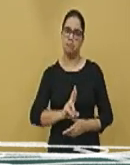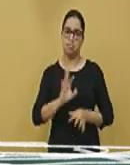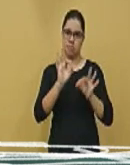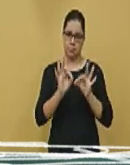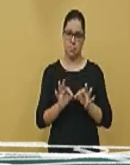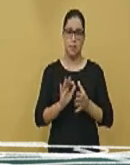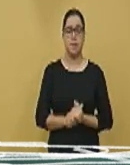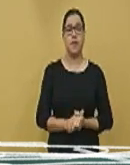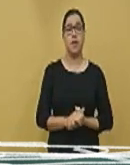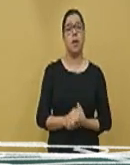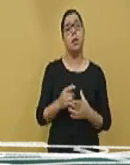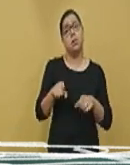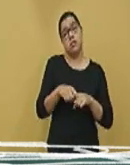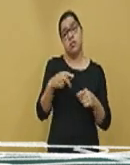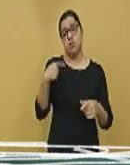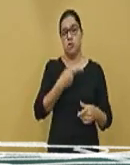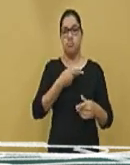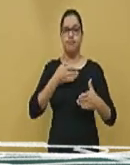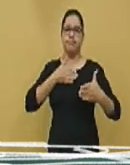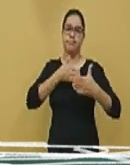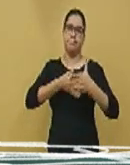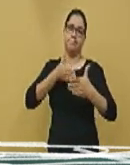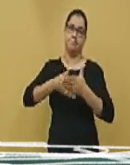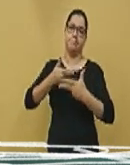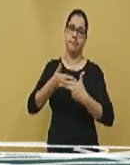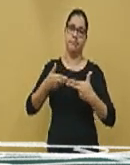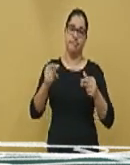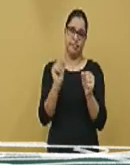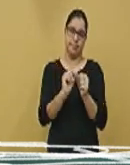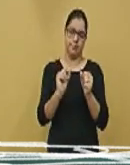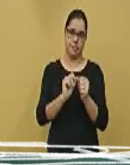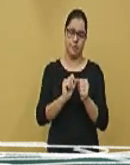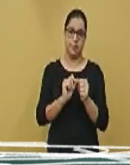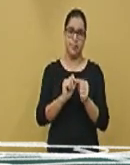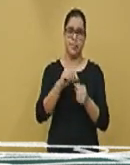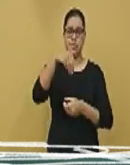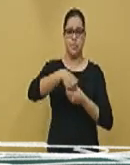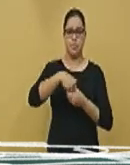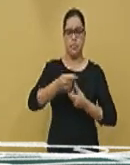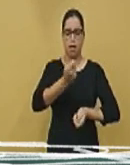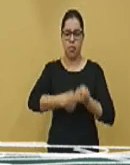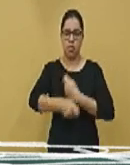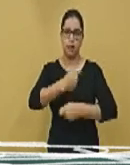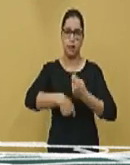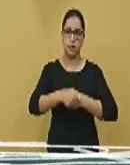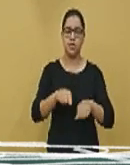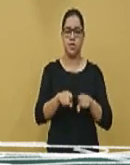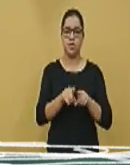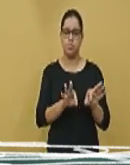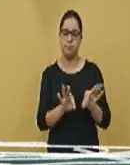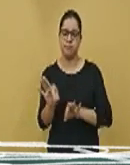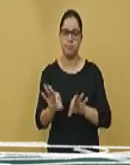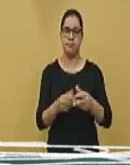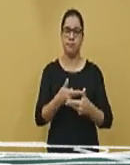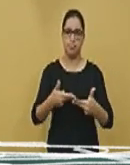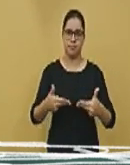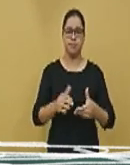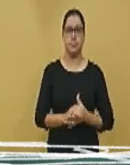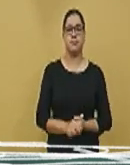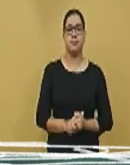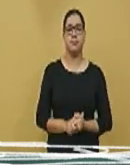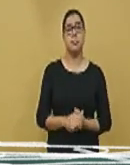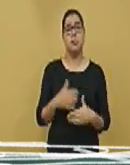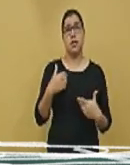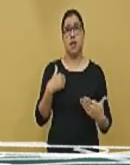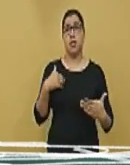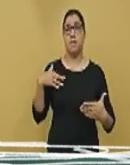muito limitada em relação às suas atribuições administrativas e operacionais, né? Então, chegou um certo